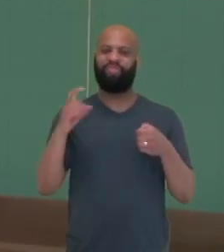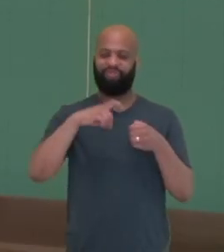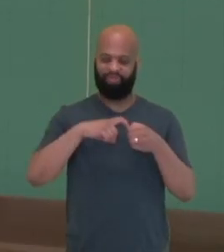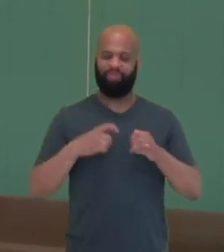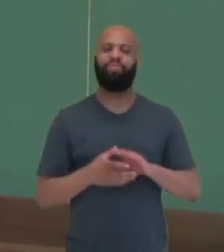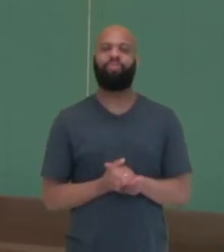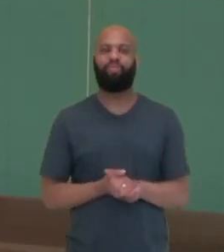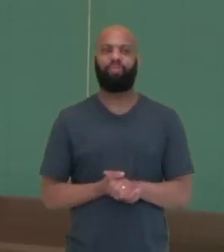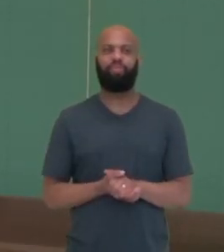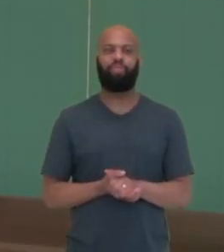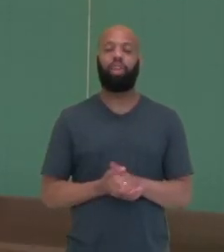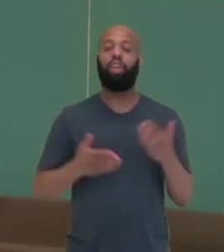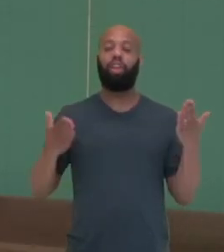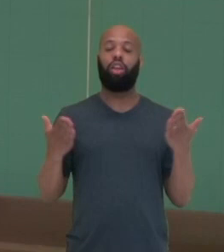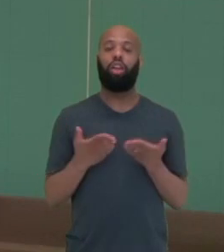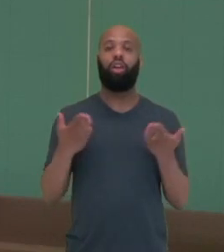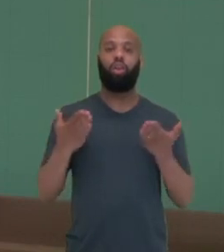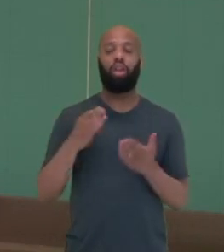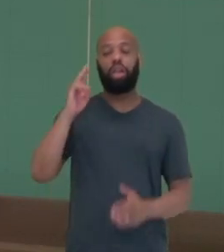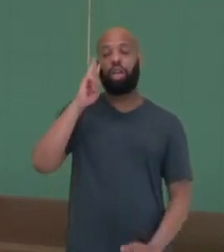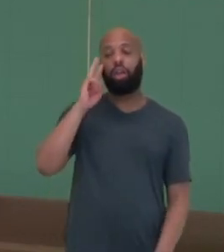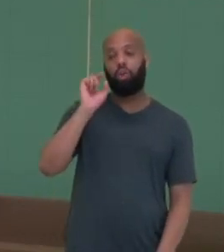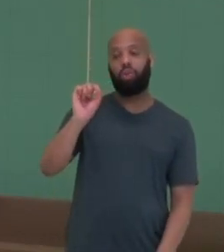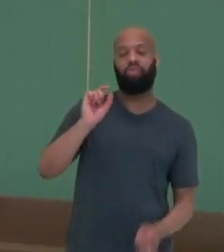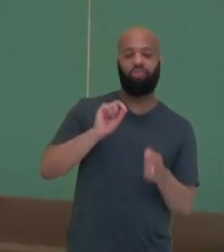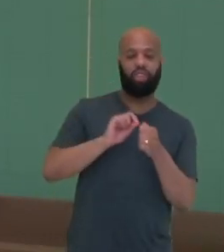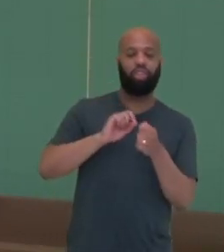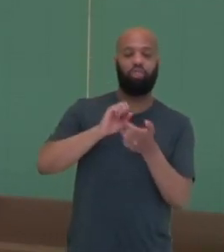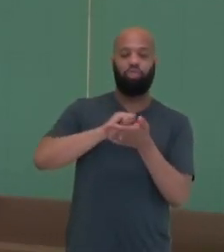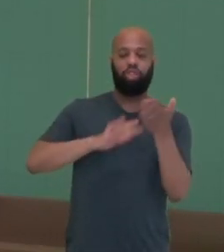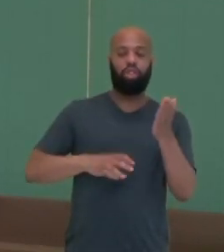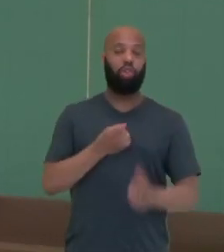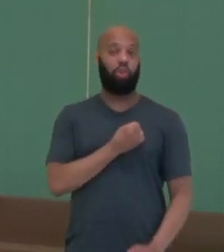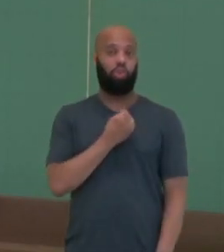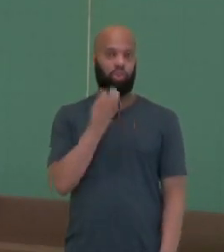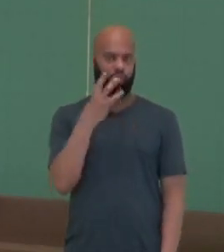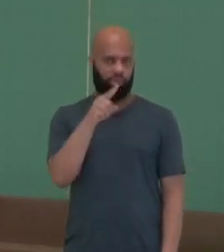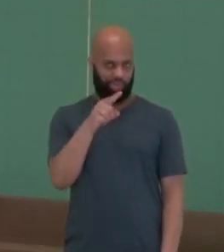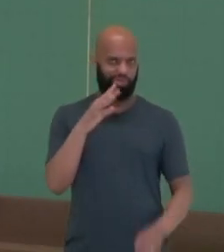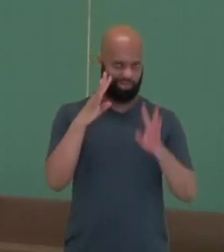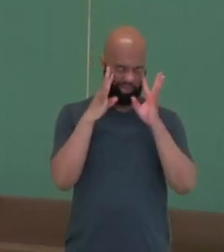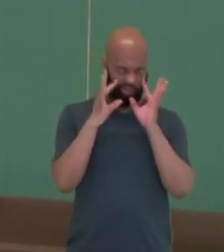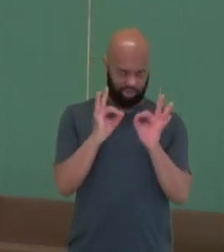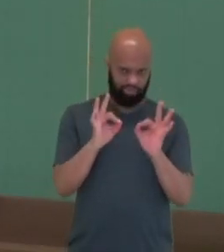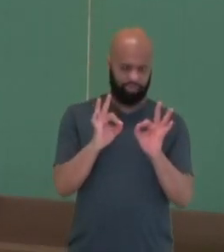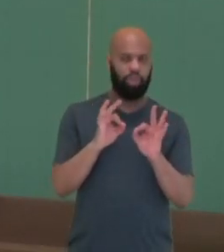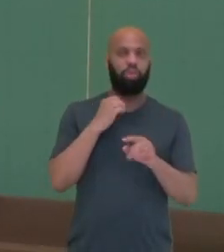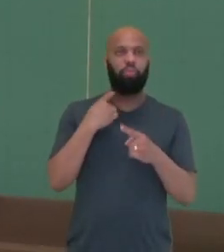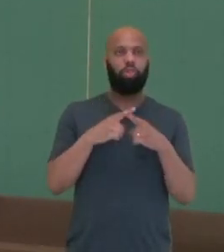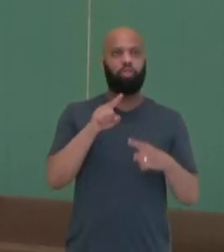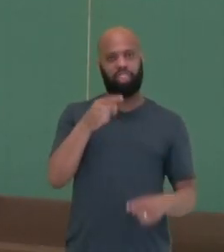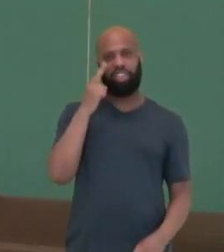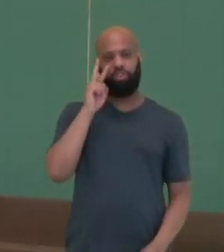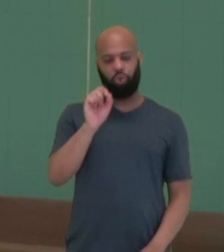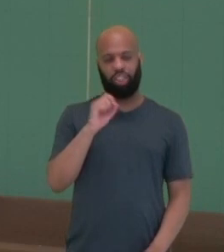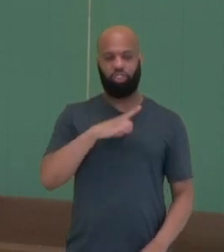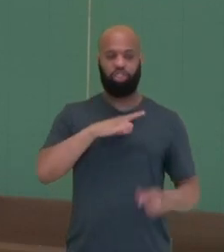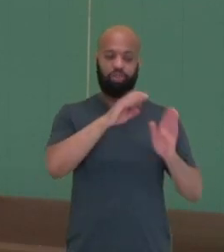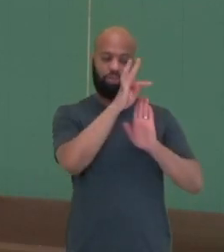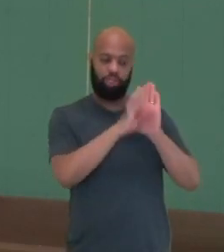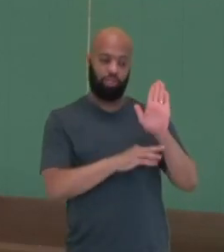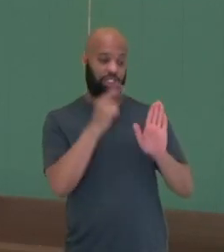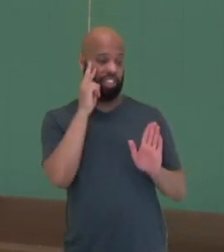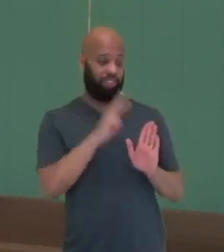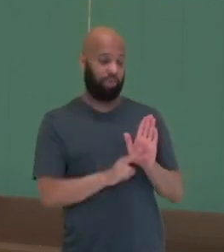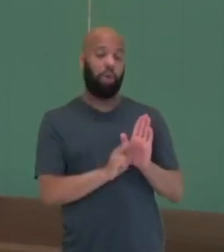voltei, retomando o que era para fazer na atividade 3, que você prestou atenção. Você viu que no intervalo ficou o texto até para você